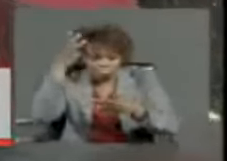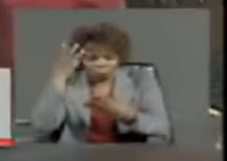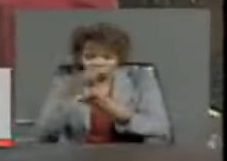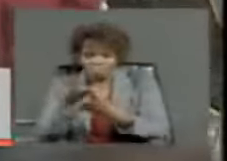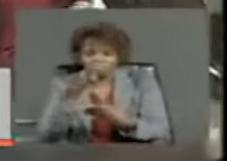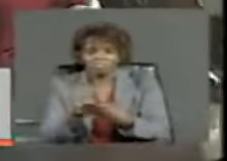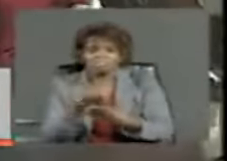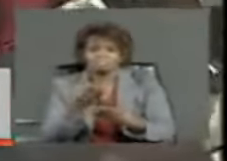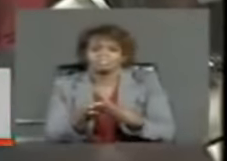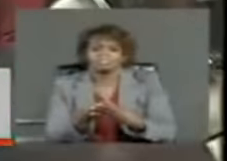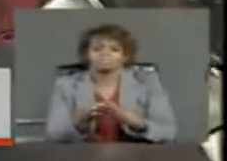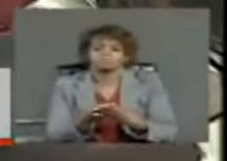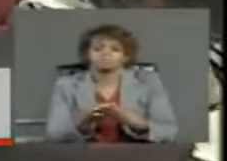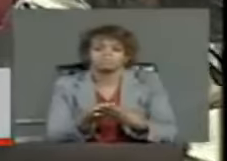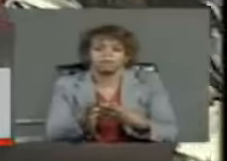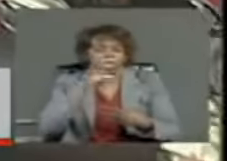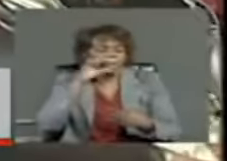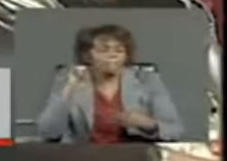de trabalhar para o Estado.